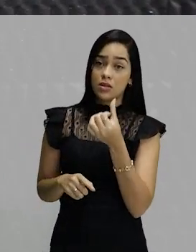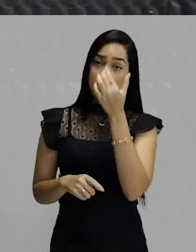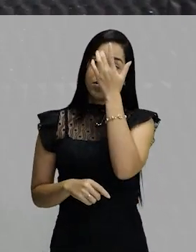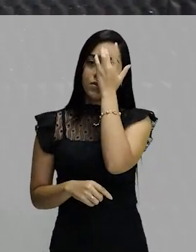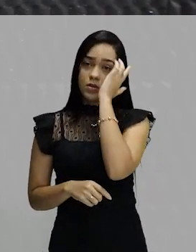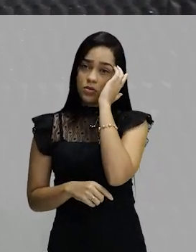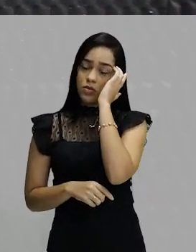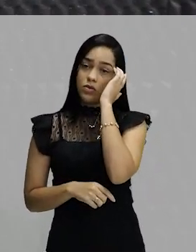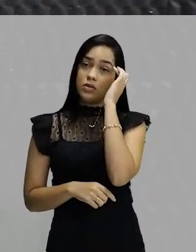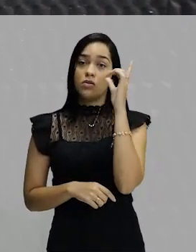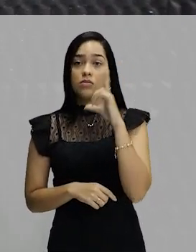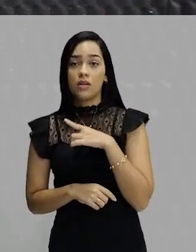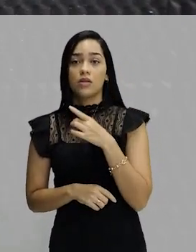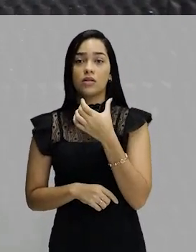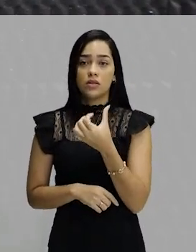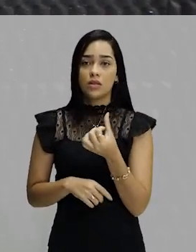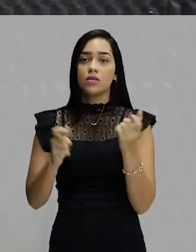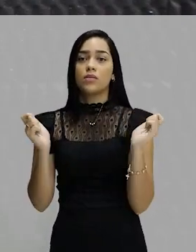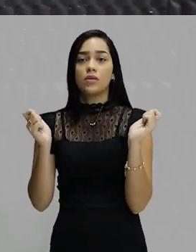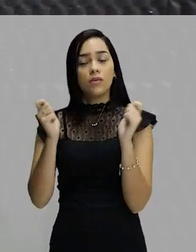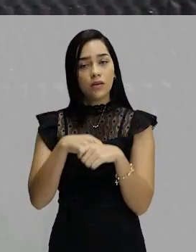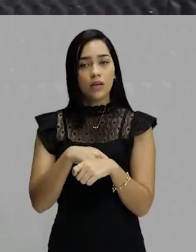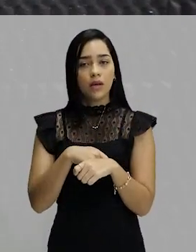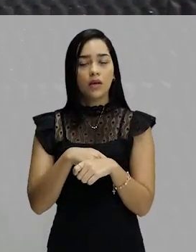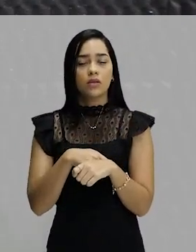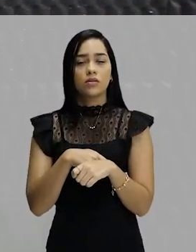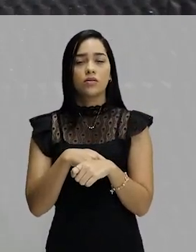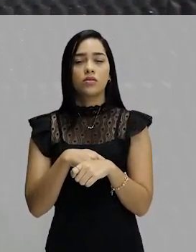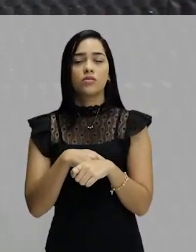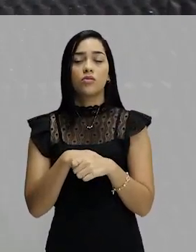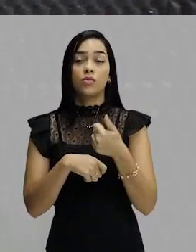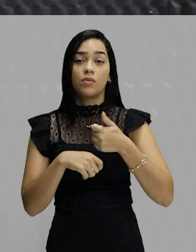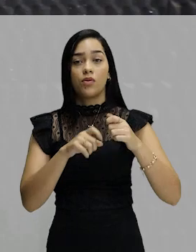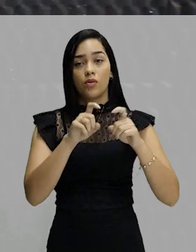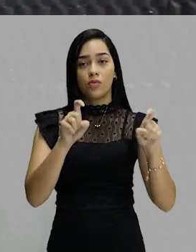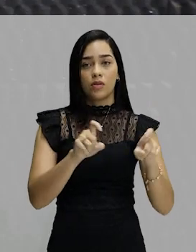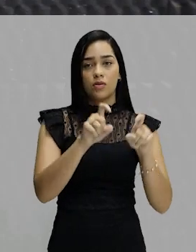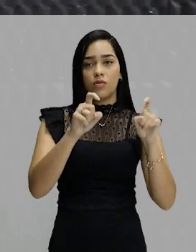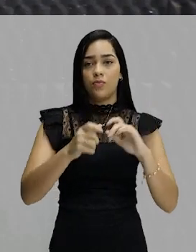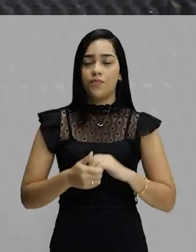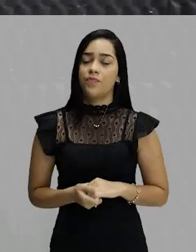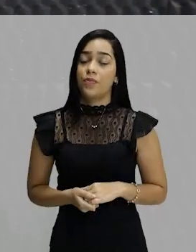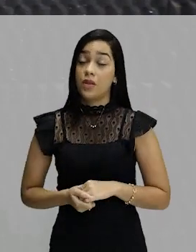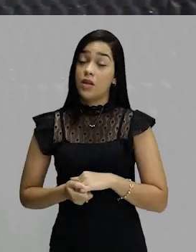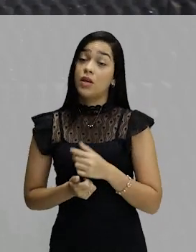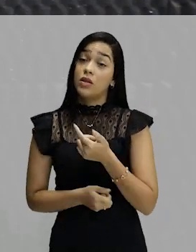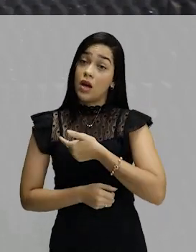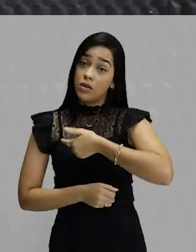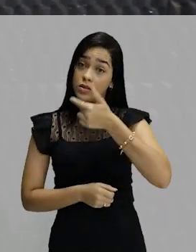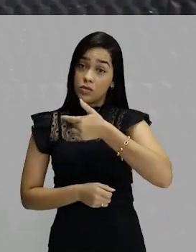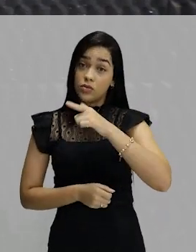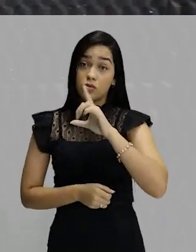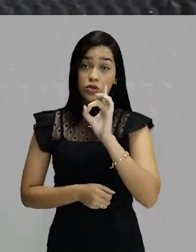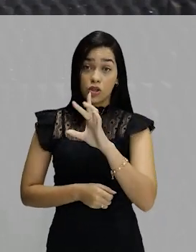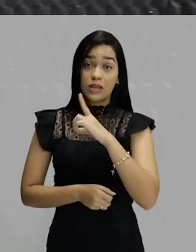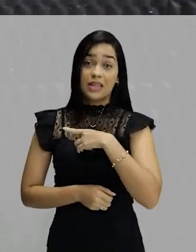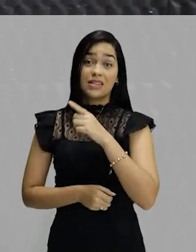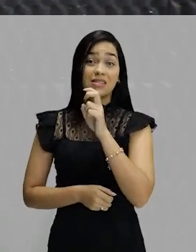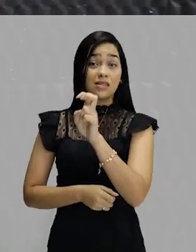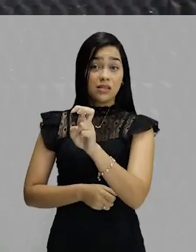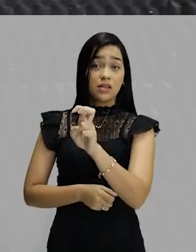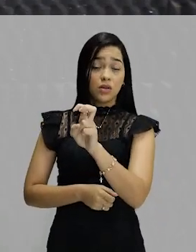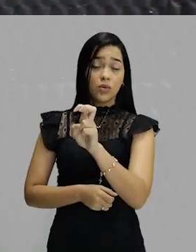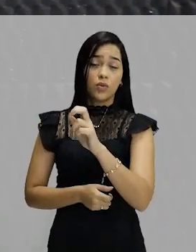pessoas, então eu tenho 6 possibilidades de ocupar esse primeiro computador. Já no segundo, eu tenho apenas